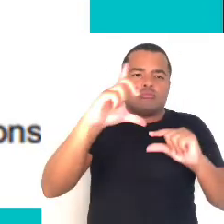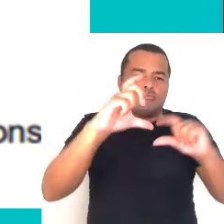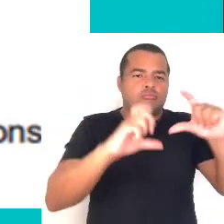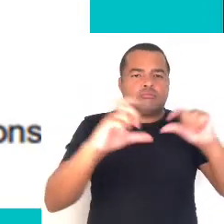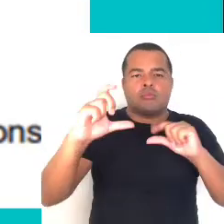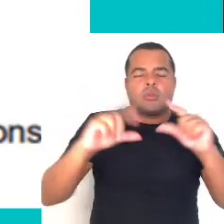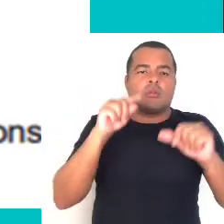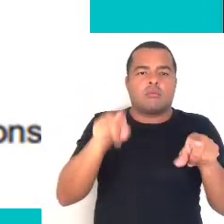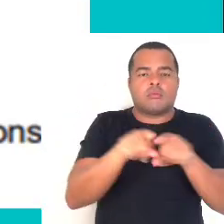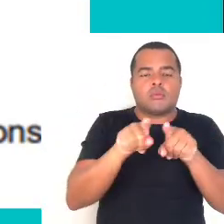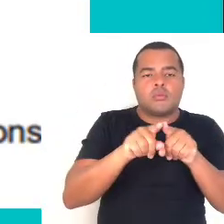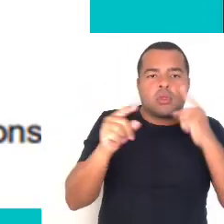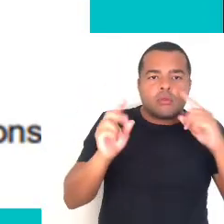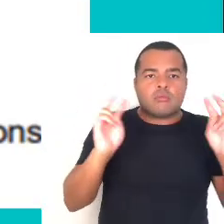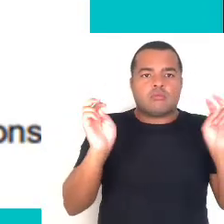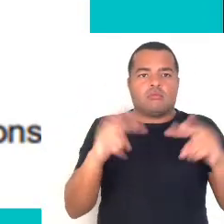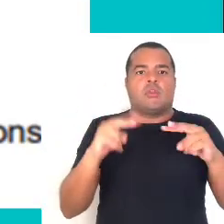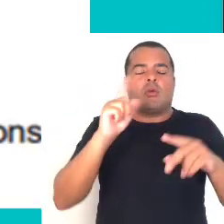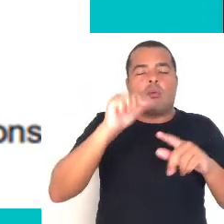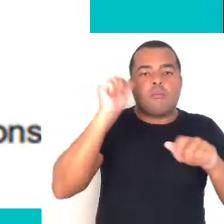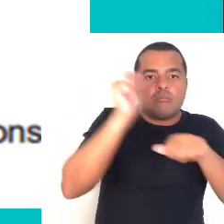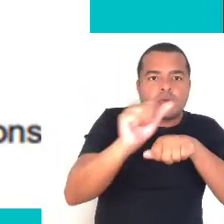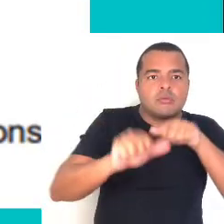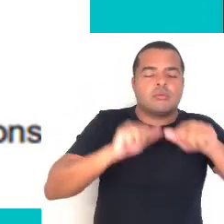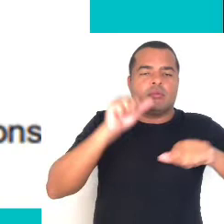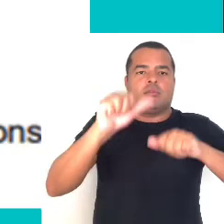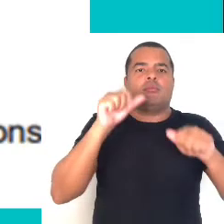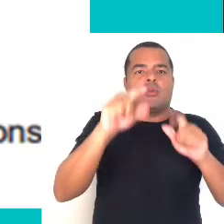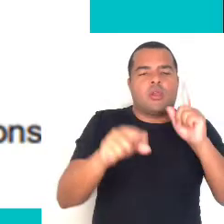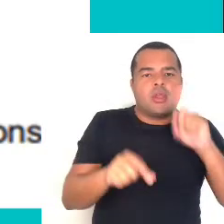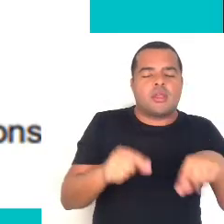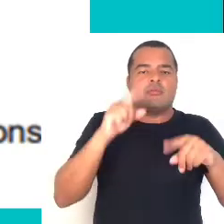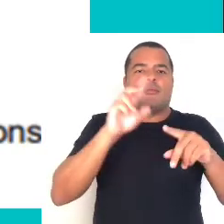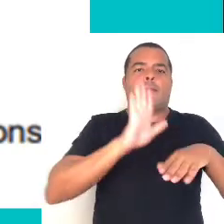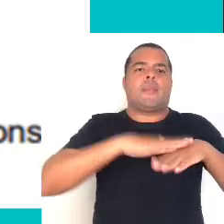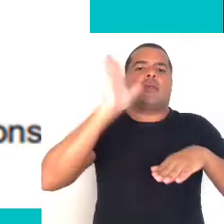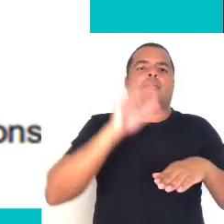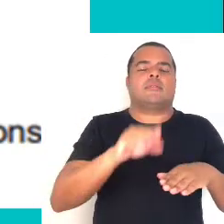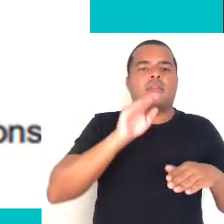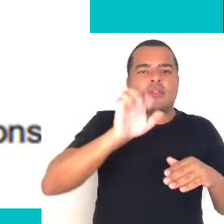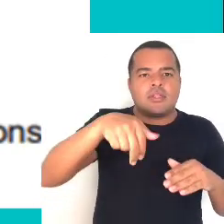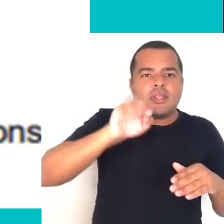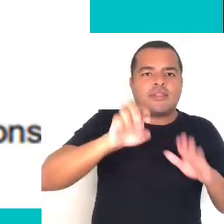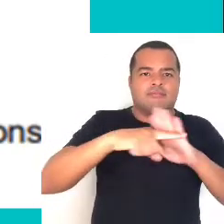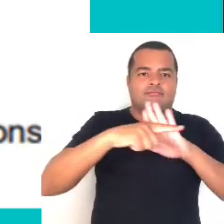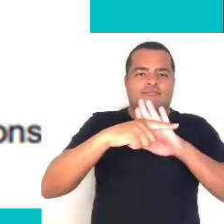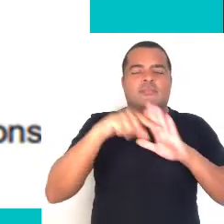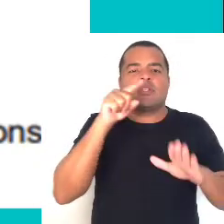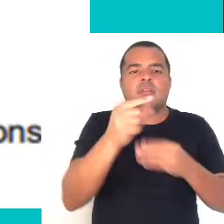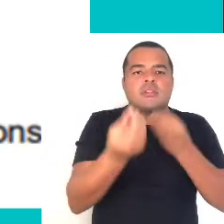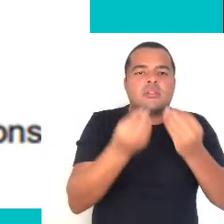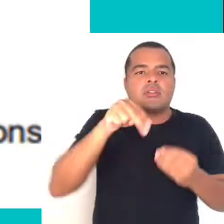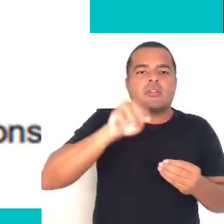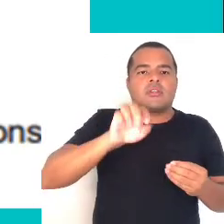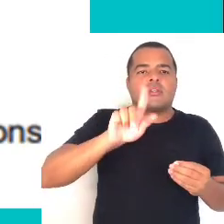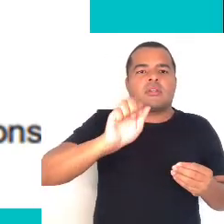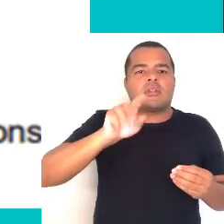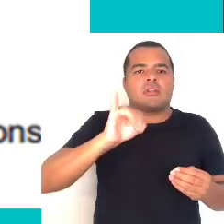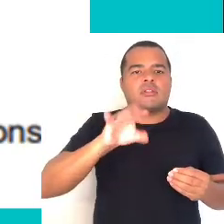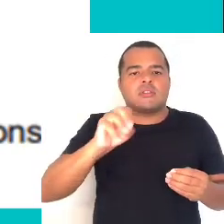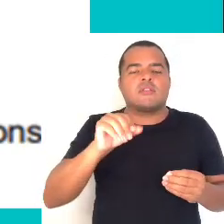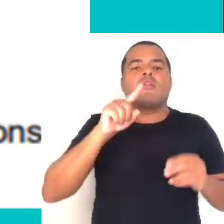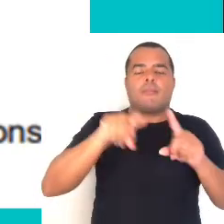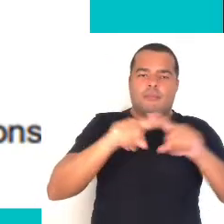caso, nessa clivagem sendo de forma heterolítica, aquele átomo que é mais eletronegativo, ele vai atrair os elétrons para si, e